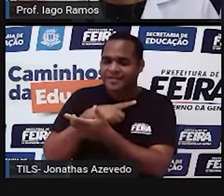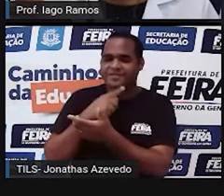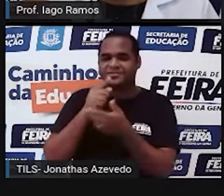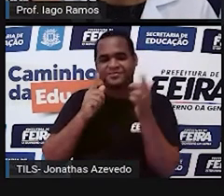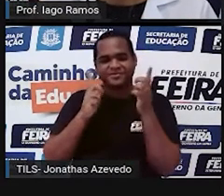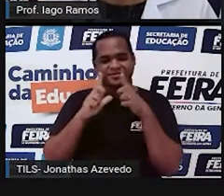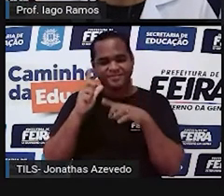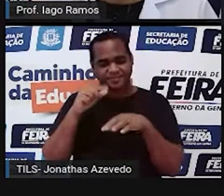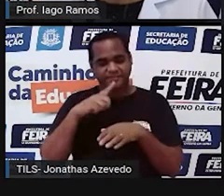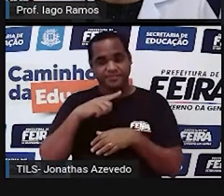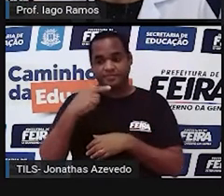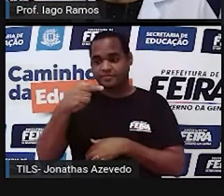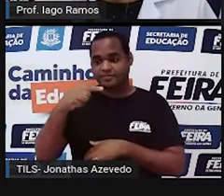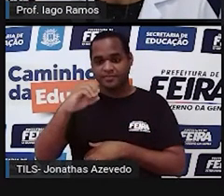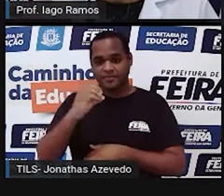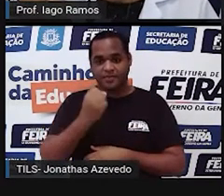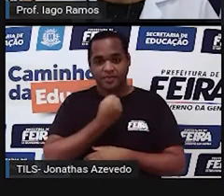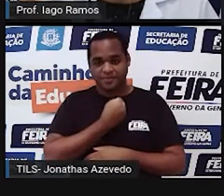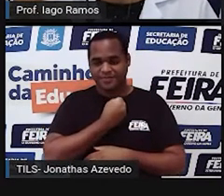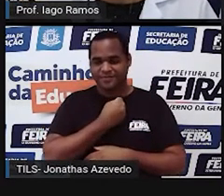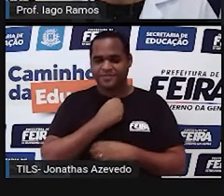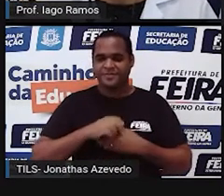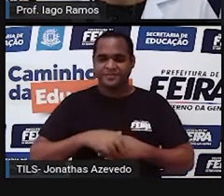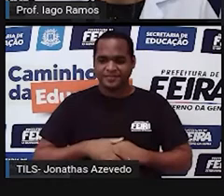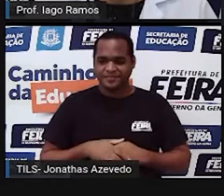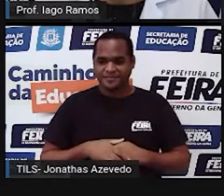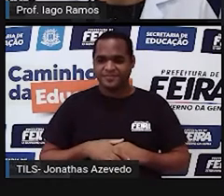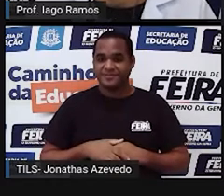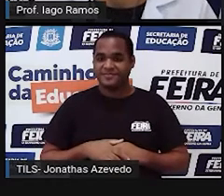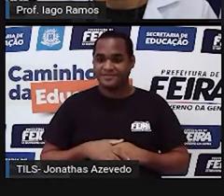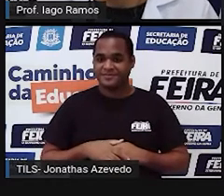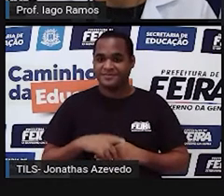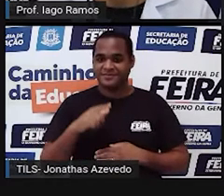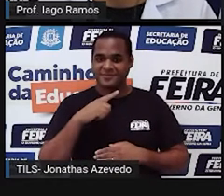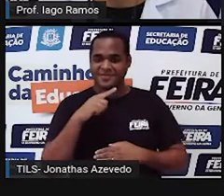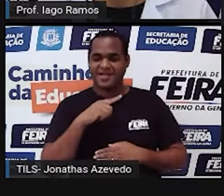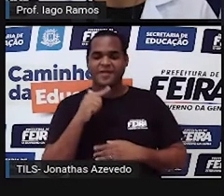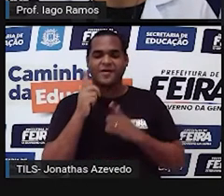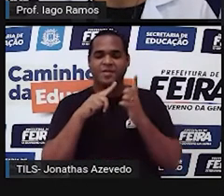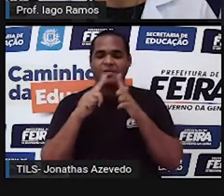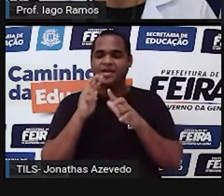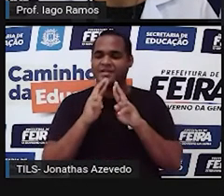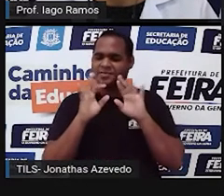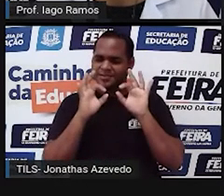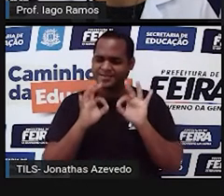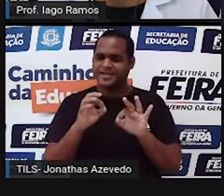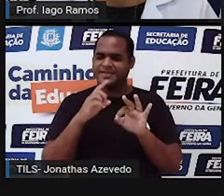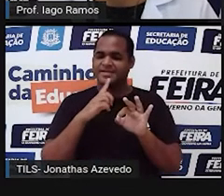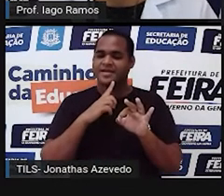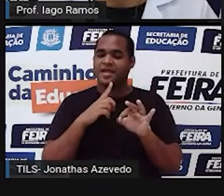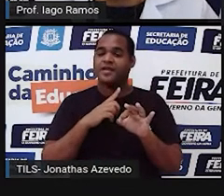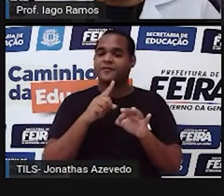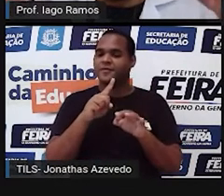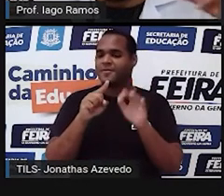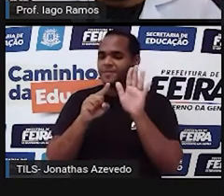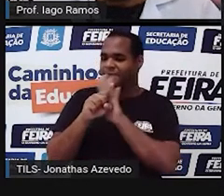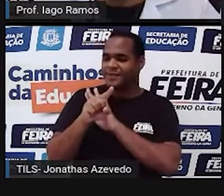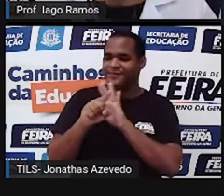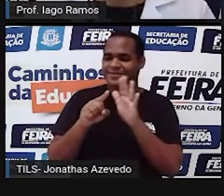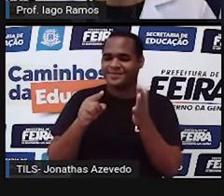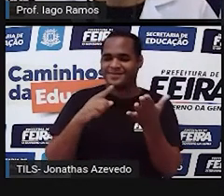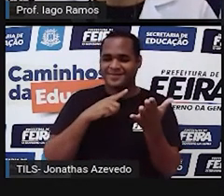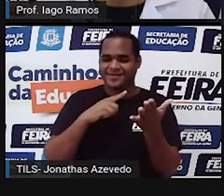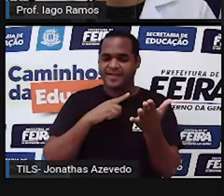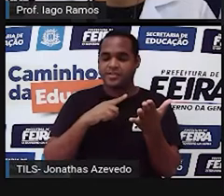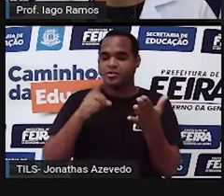bacana. O número 70, ó, servindo aí como uma respostazinha para uma pergunta, né?